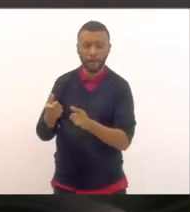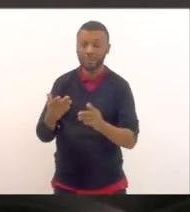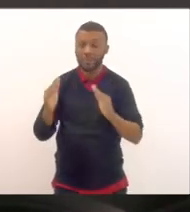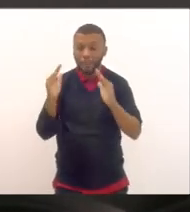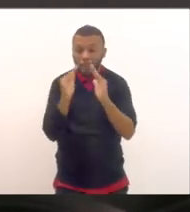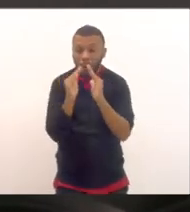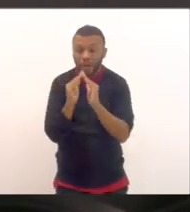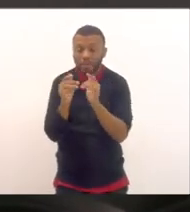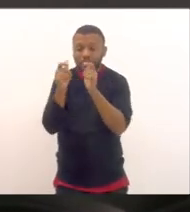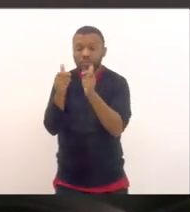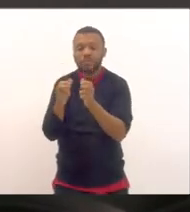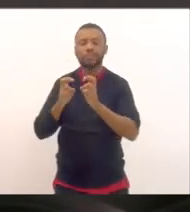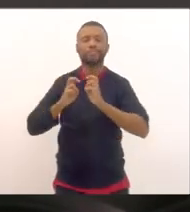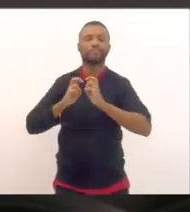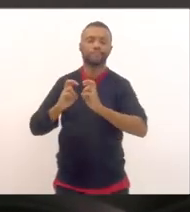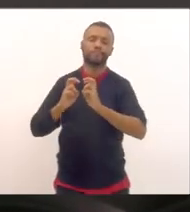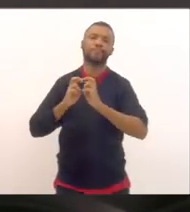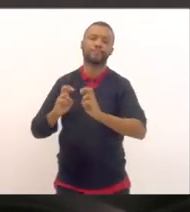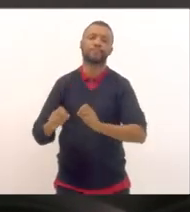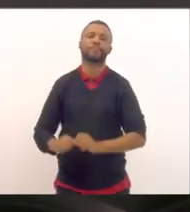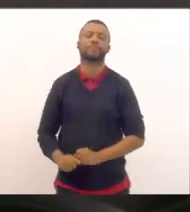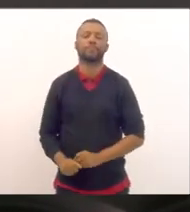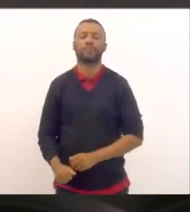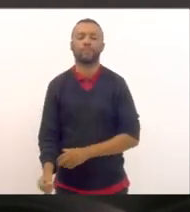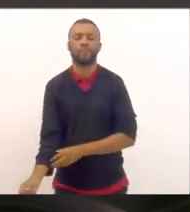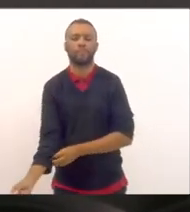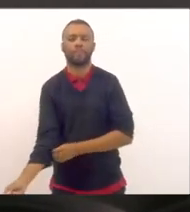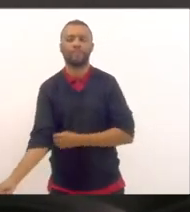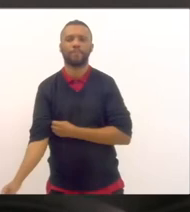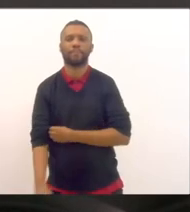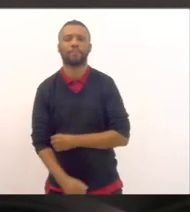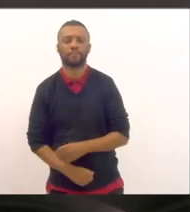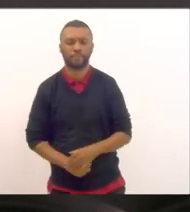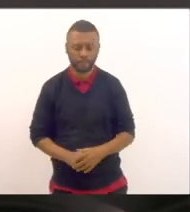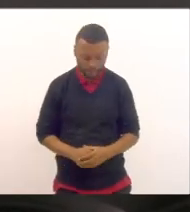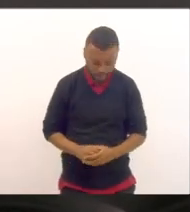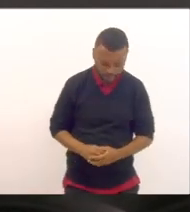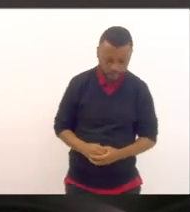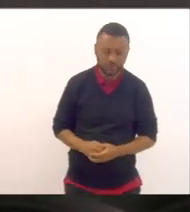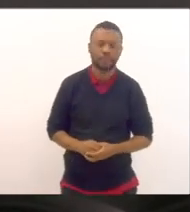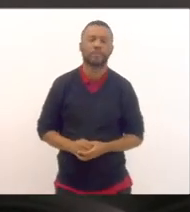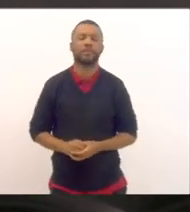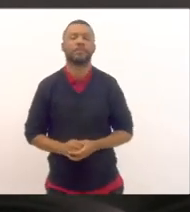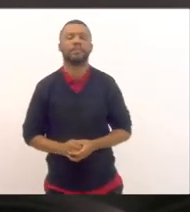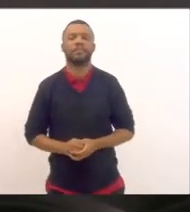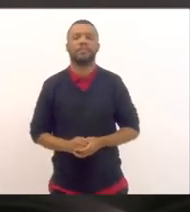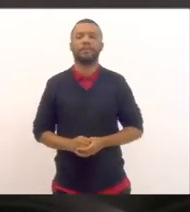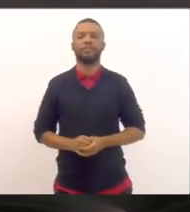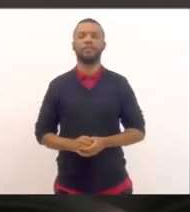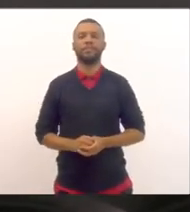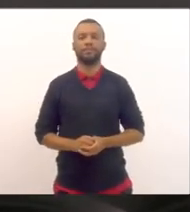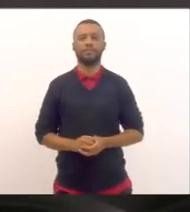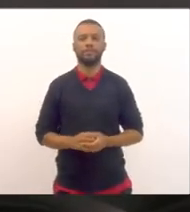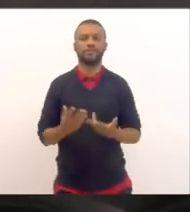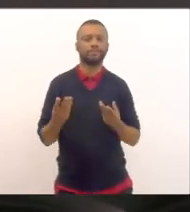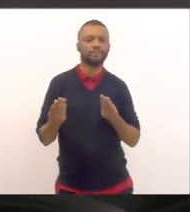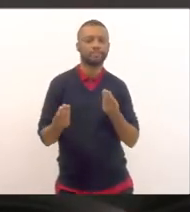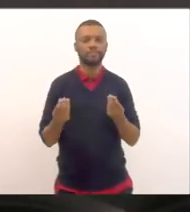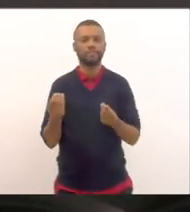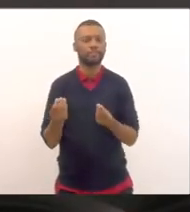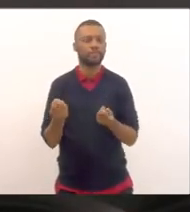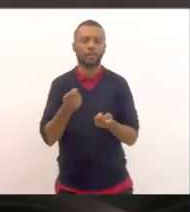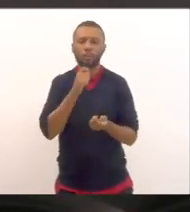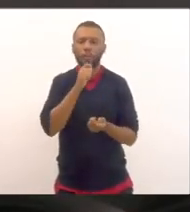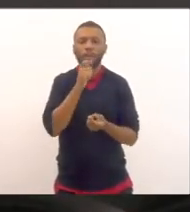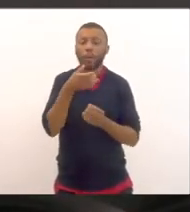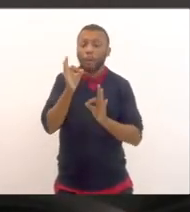morando concretamente dentro da faixa de domínio da Via permanente Ferroviária Por que que não tem